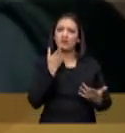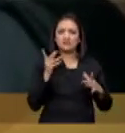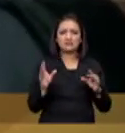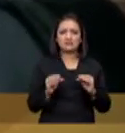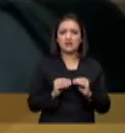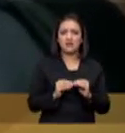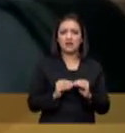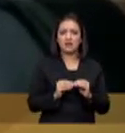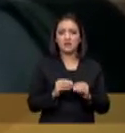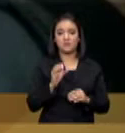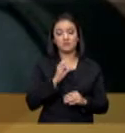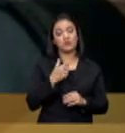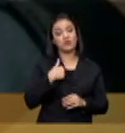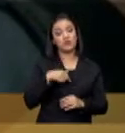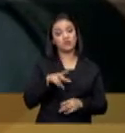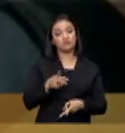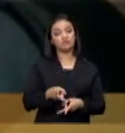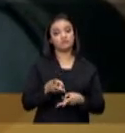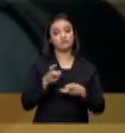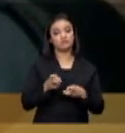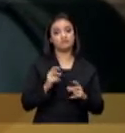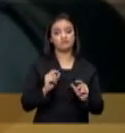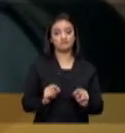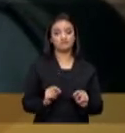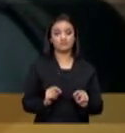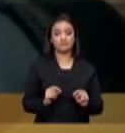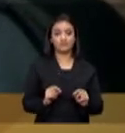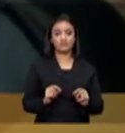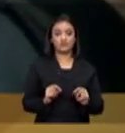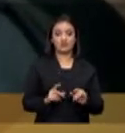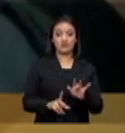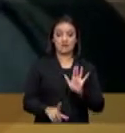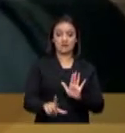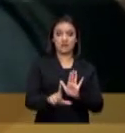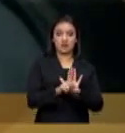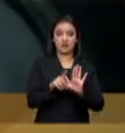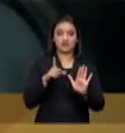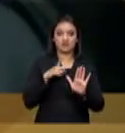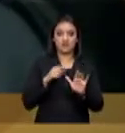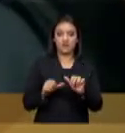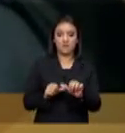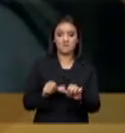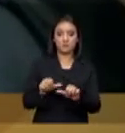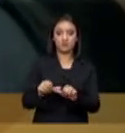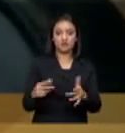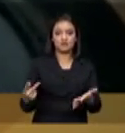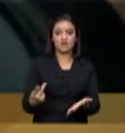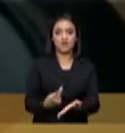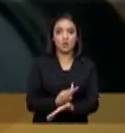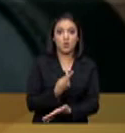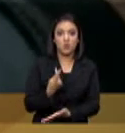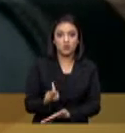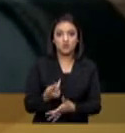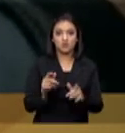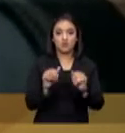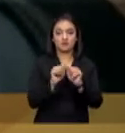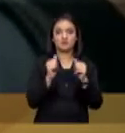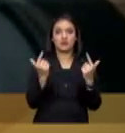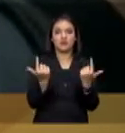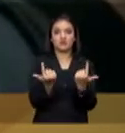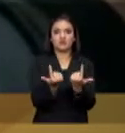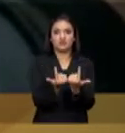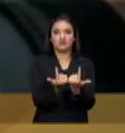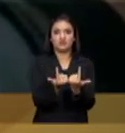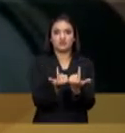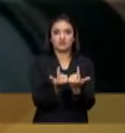objetiva, entendo que a alteração legislativa promovida pela Assembleia Legislativa